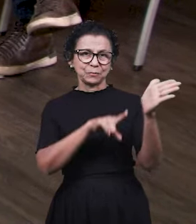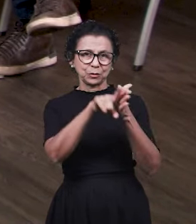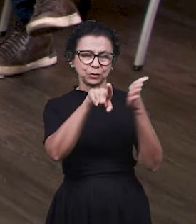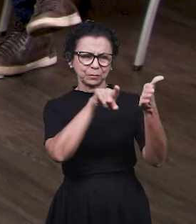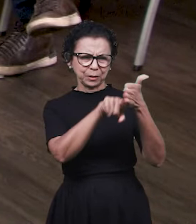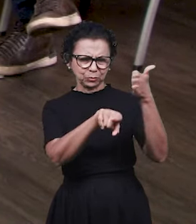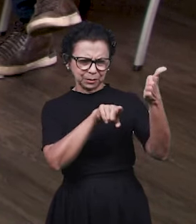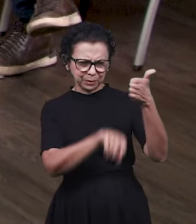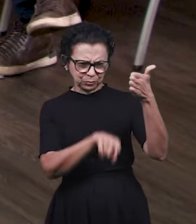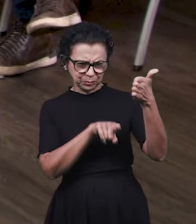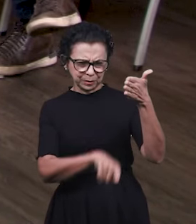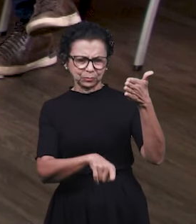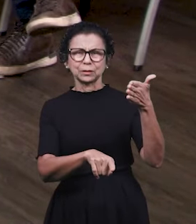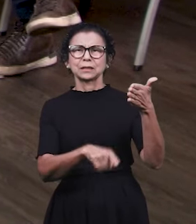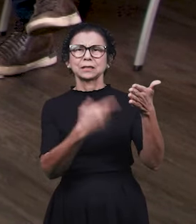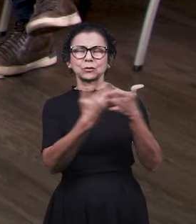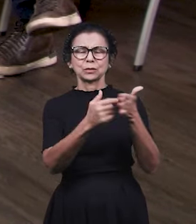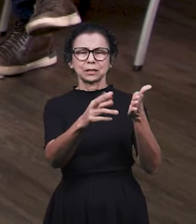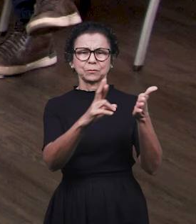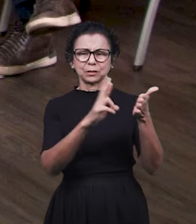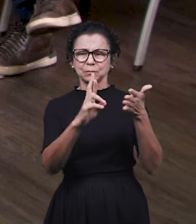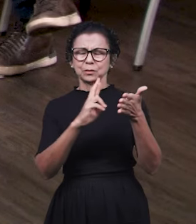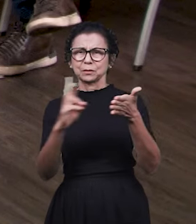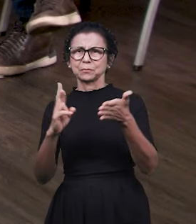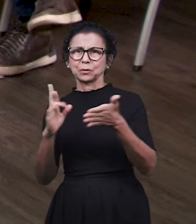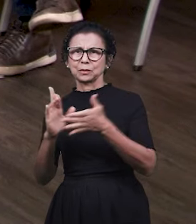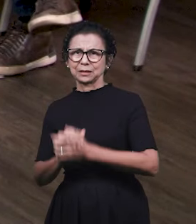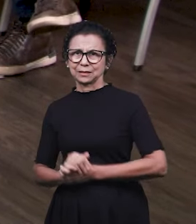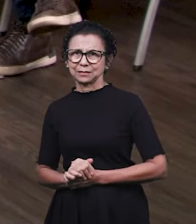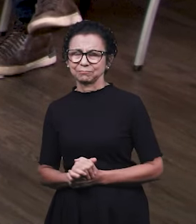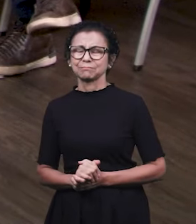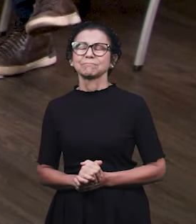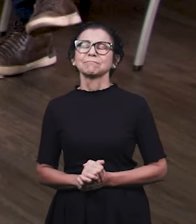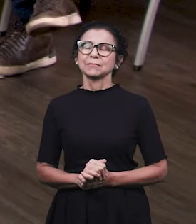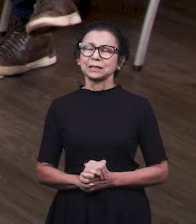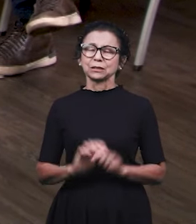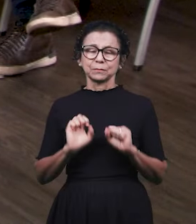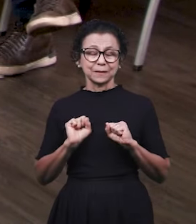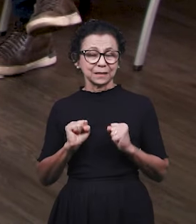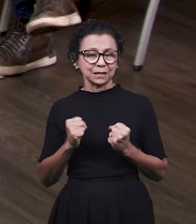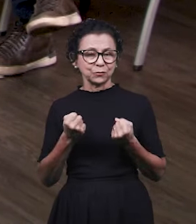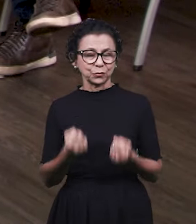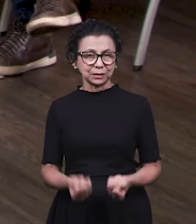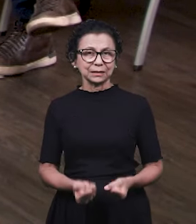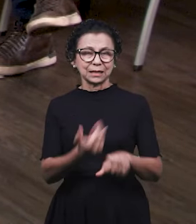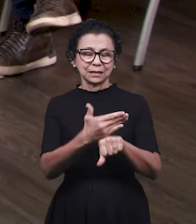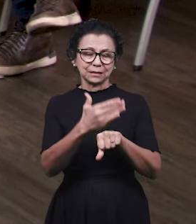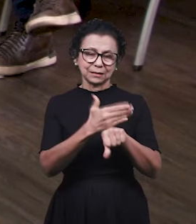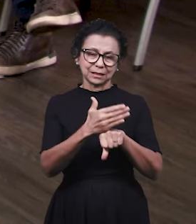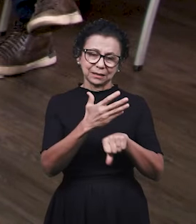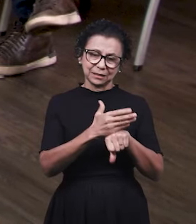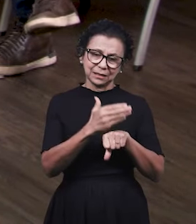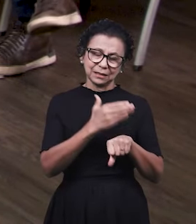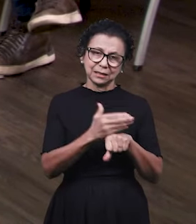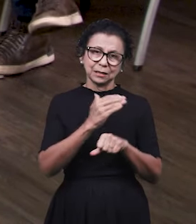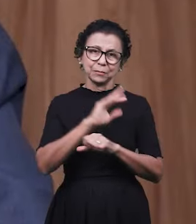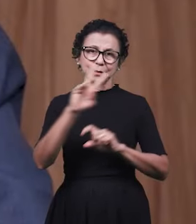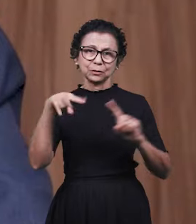maratona de 20 quilômetros, mas ele está correndo todos os dias 40. Então ele treina para